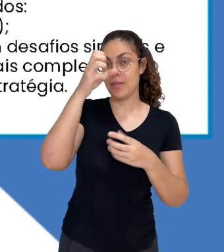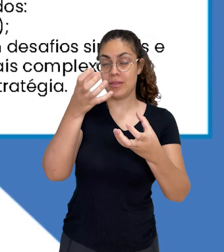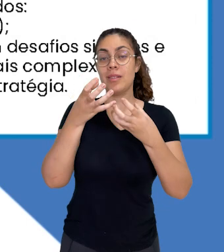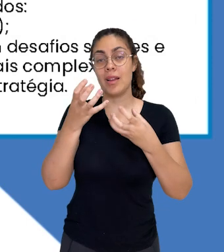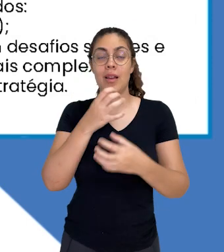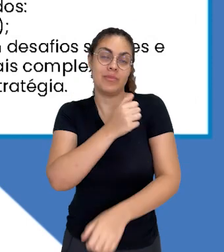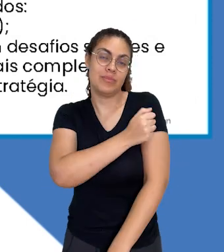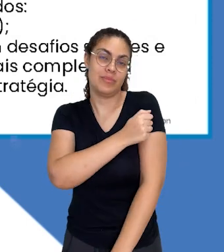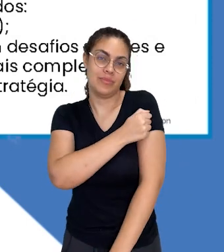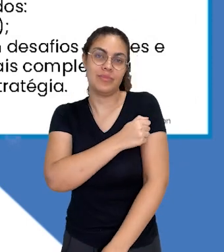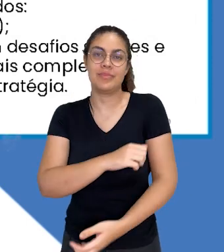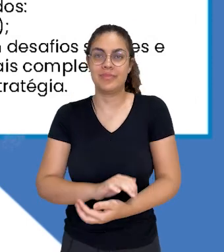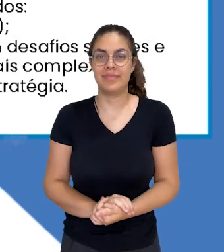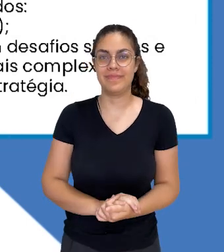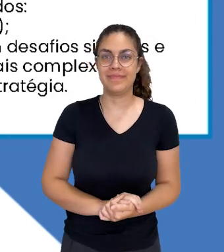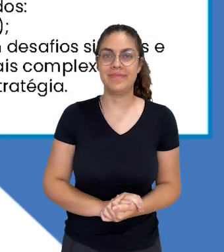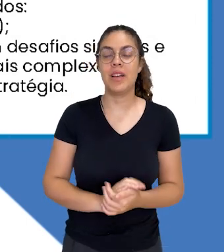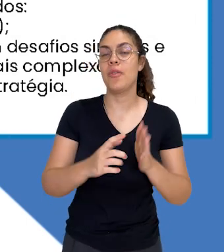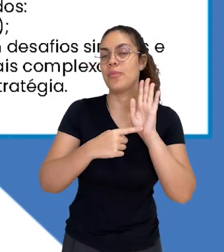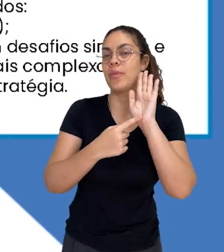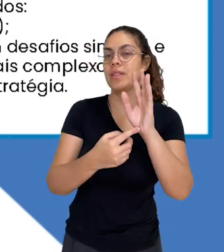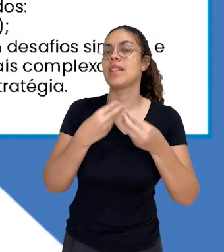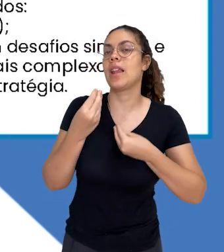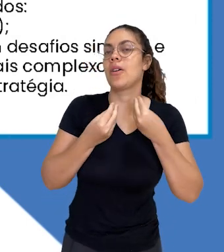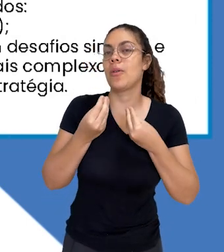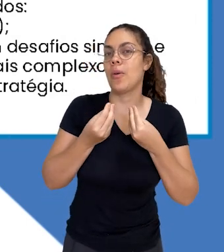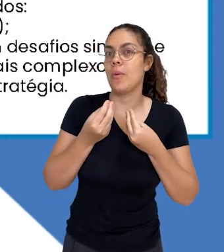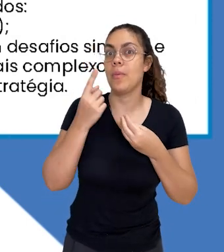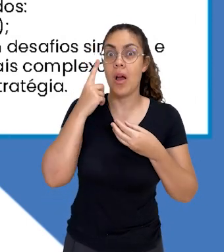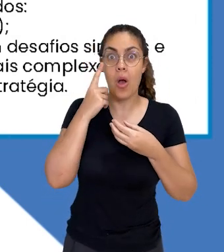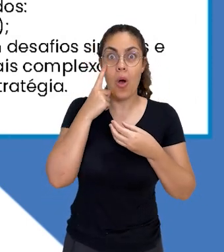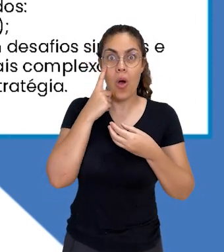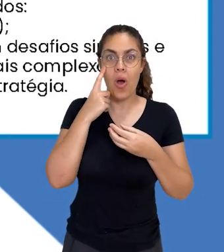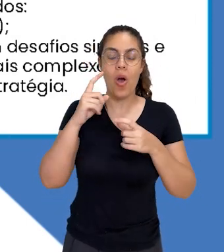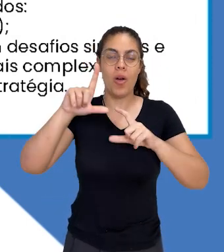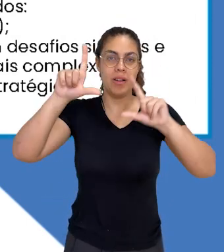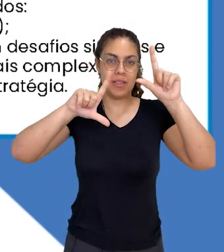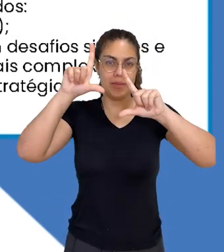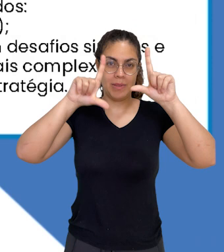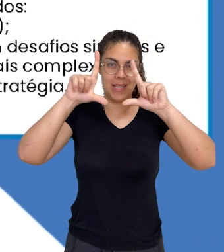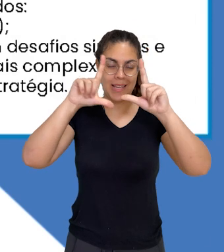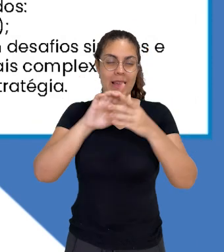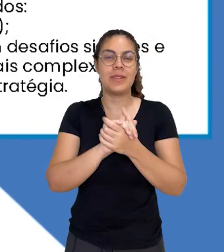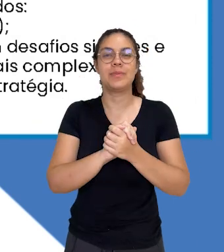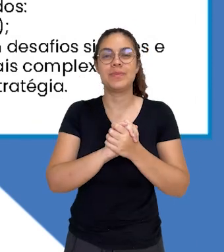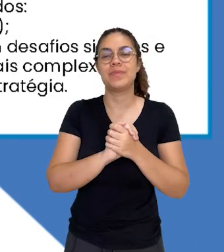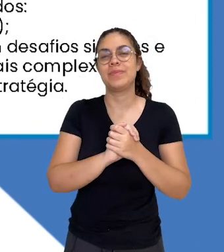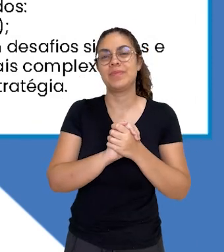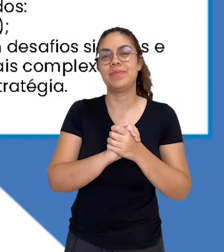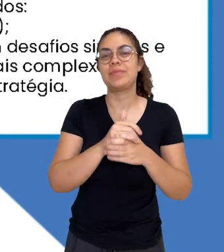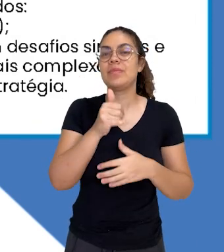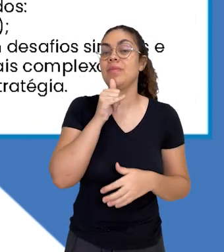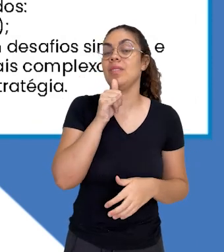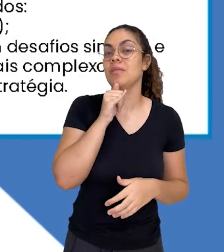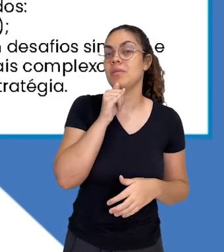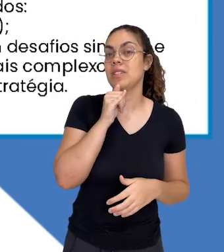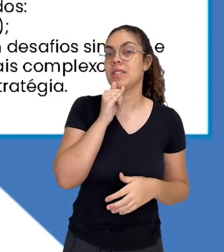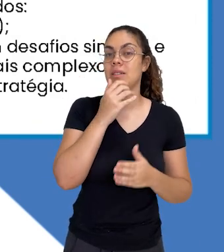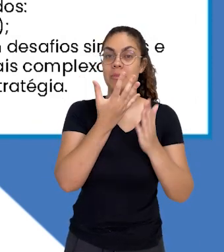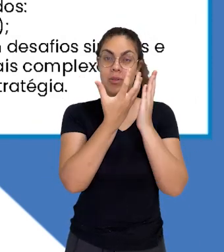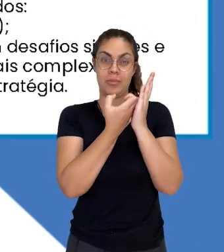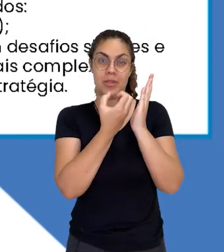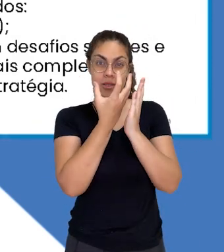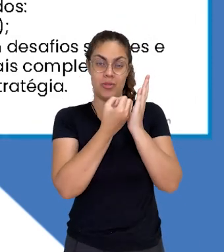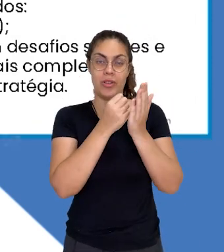grade deixa Agora lhe mostrar como isso funciona por isso dá uma reparada aqui na minha tela que eu vou mostrar um dos exemplos que você